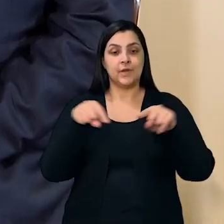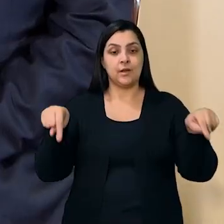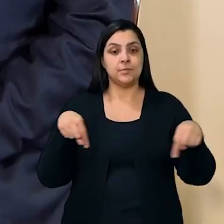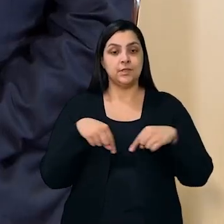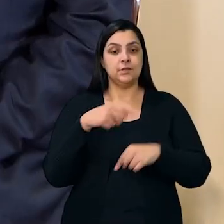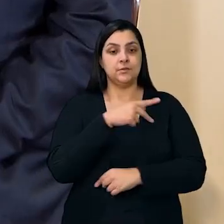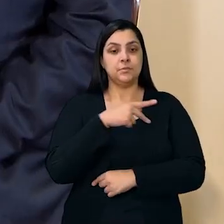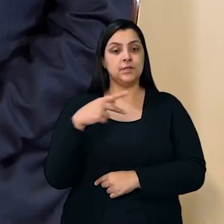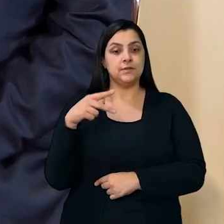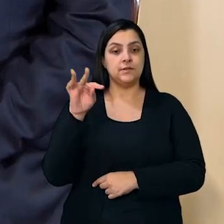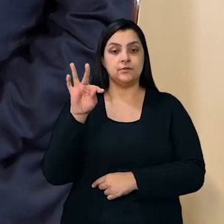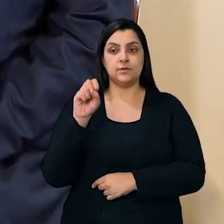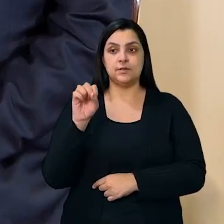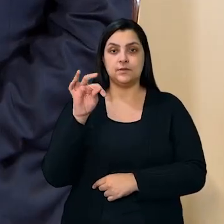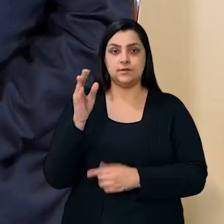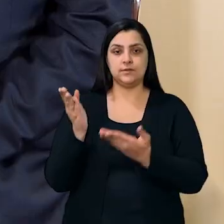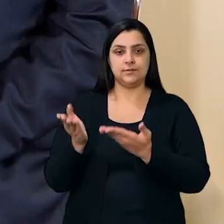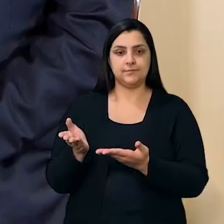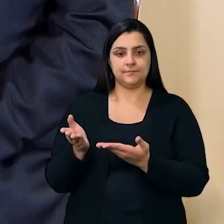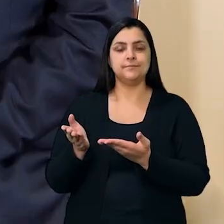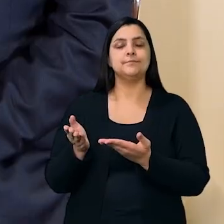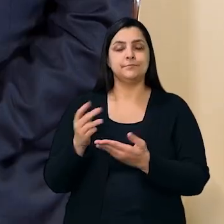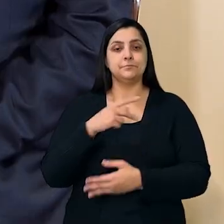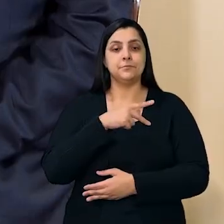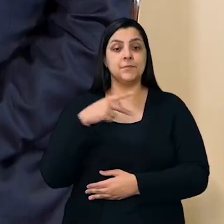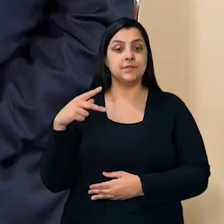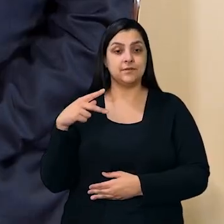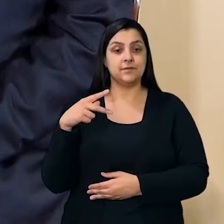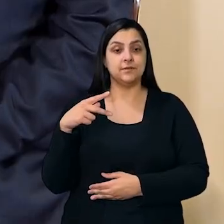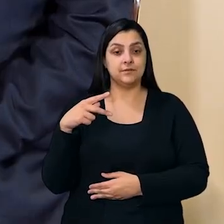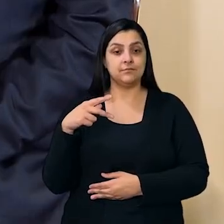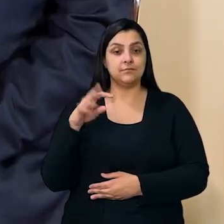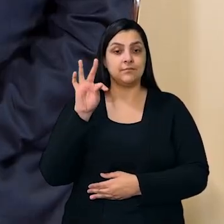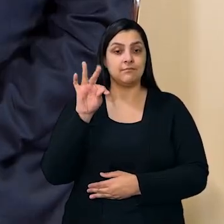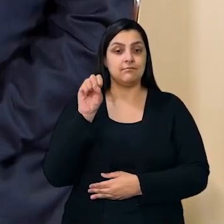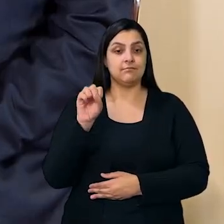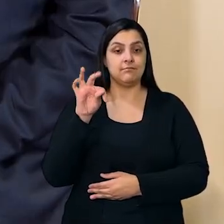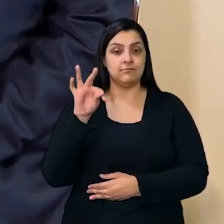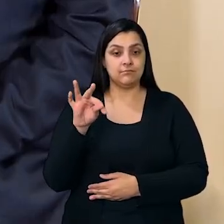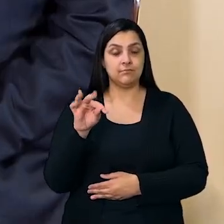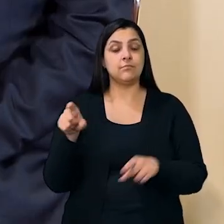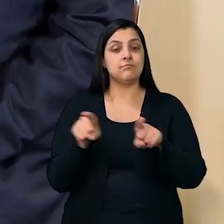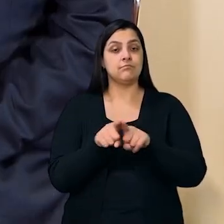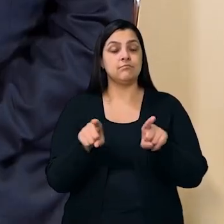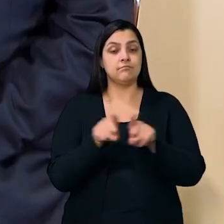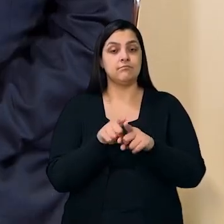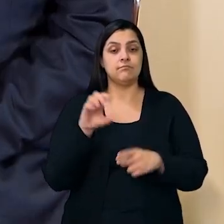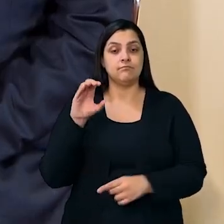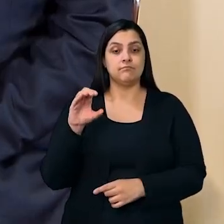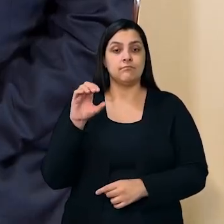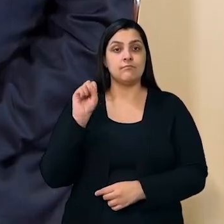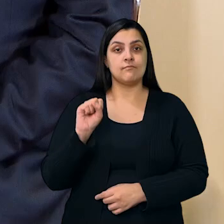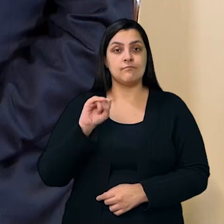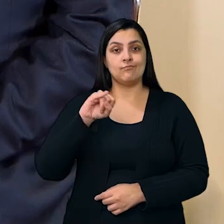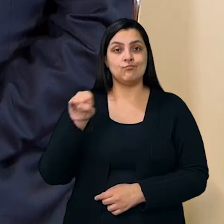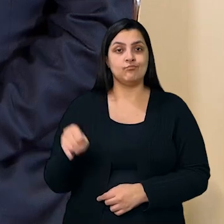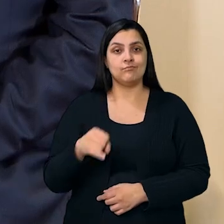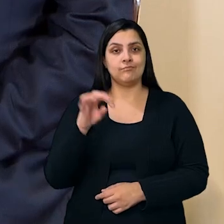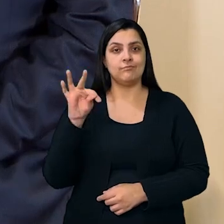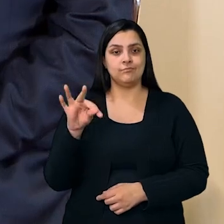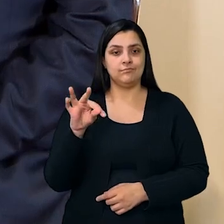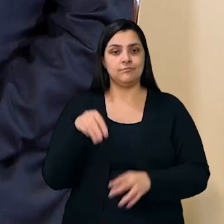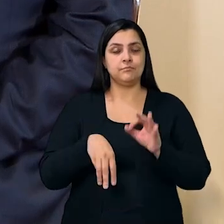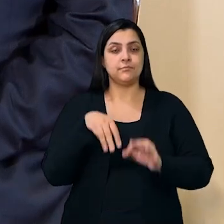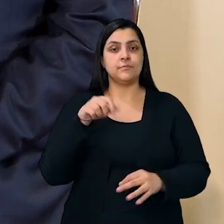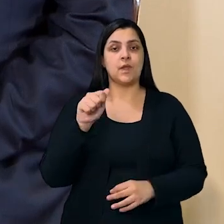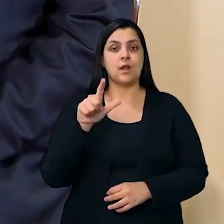gabinete da presidência do TST. Aqui ao meu lado, o presidente do Tribunal Superior do Trabalho, também do Conselho Superior da Justiça